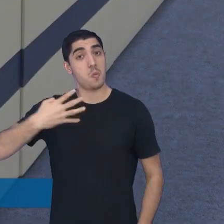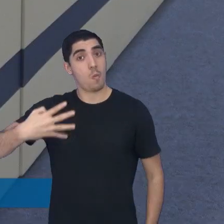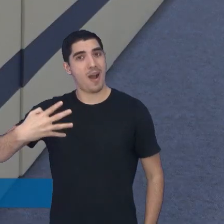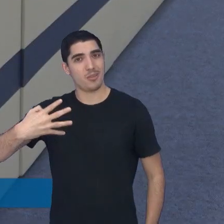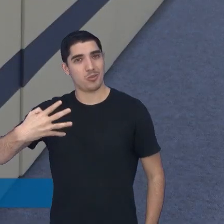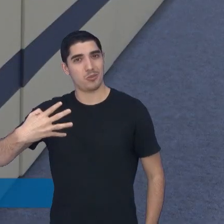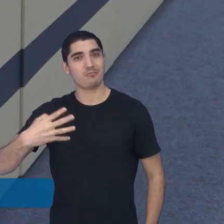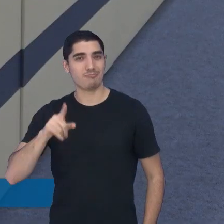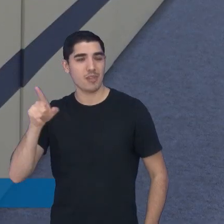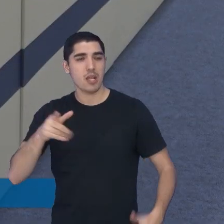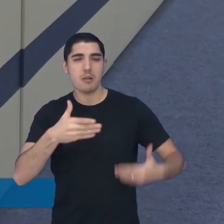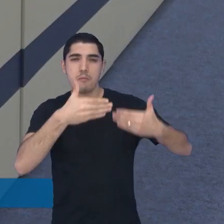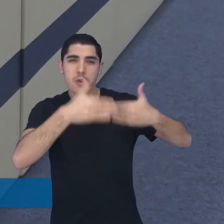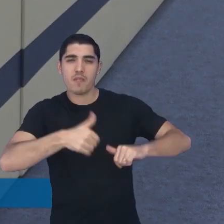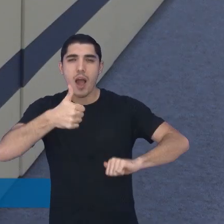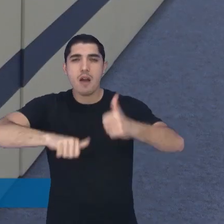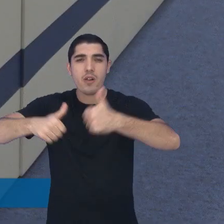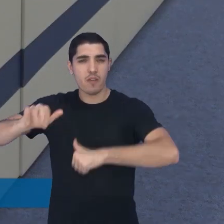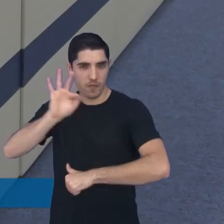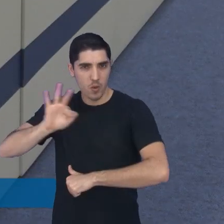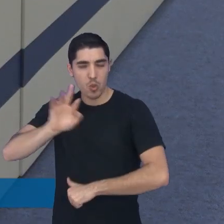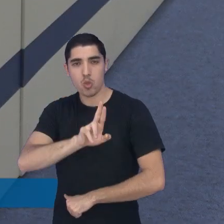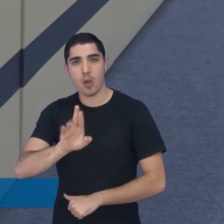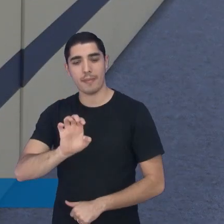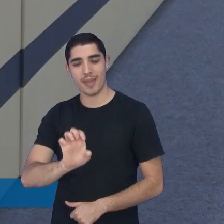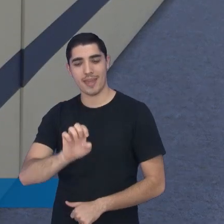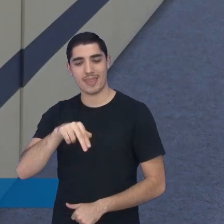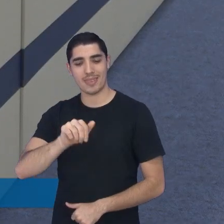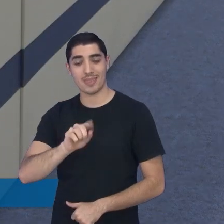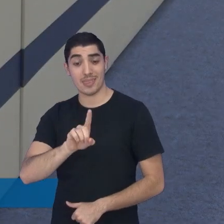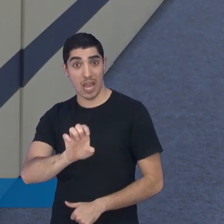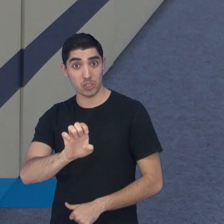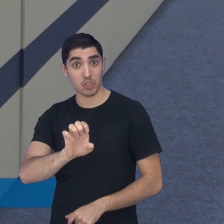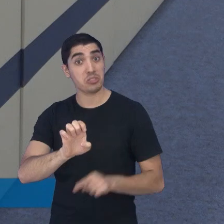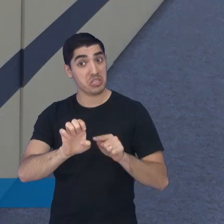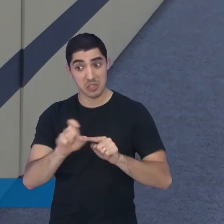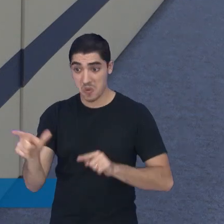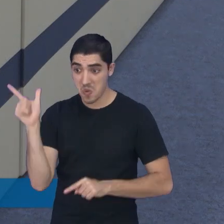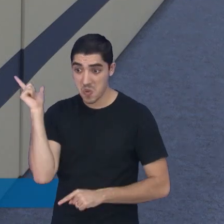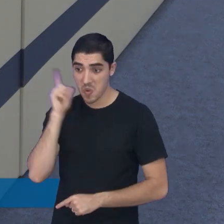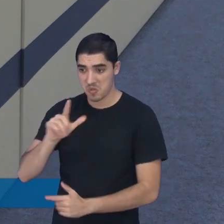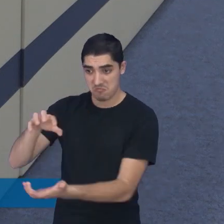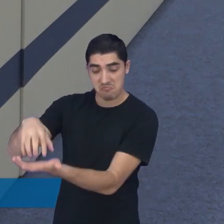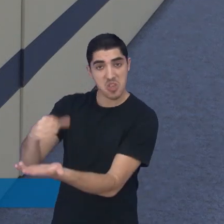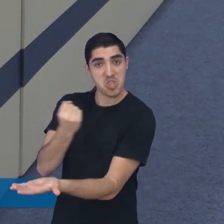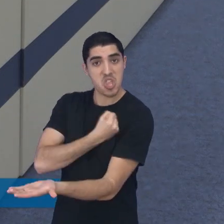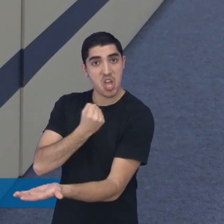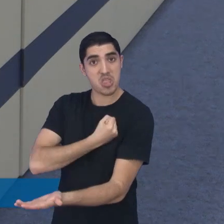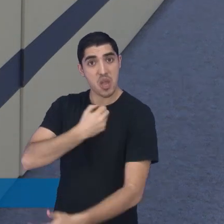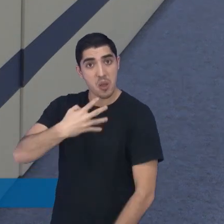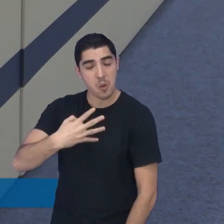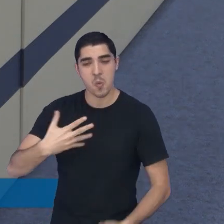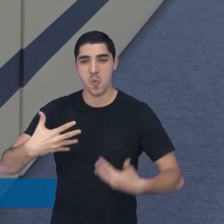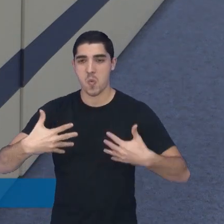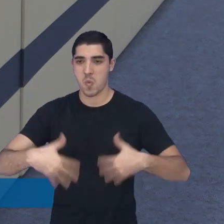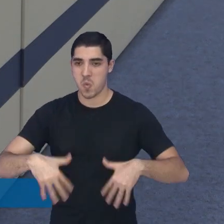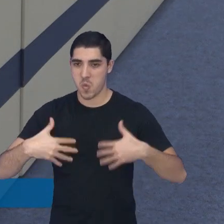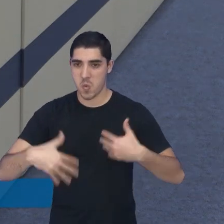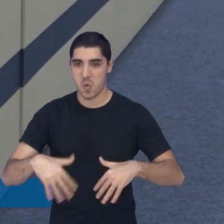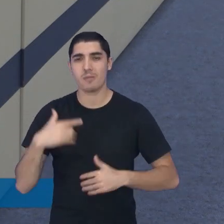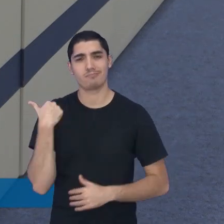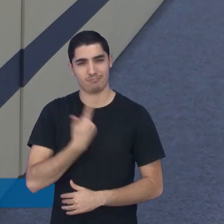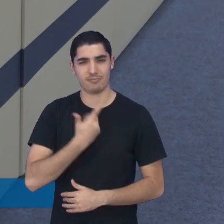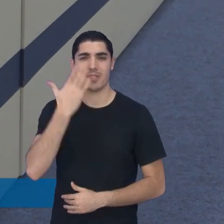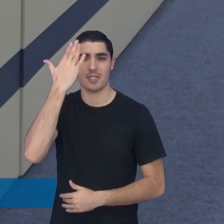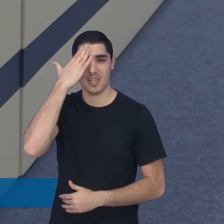sem dúvida, uma referência muito, mas muito significativa. Nós sabemos o quanto é importante